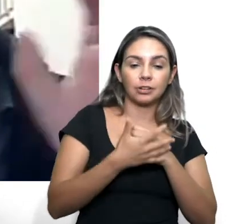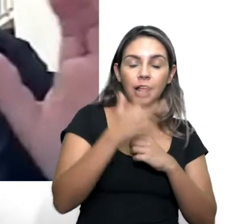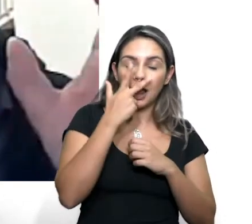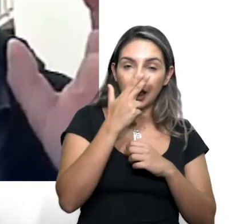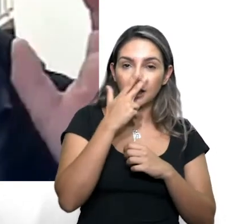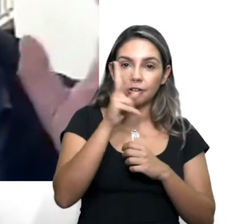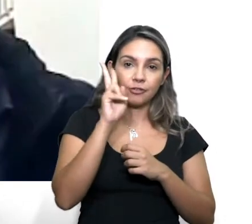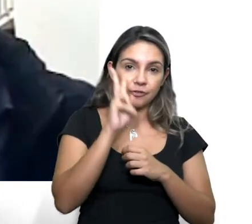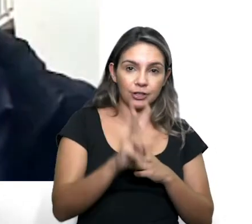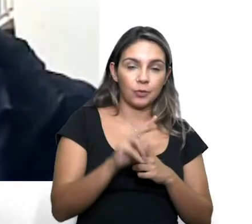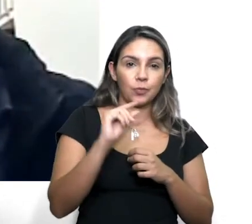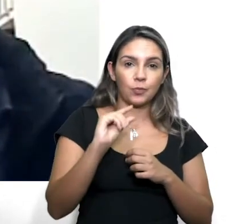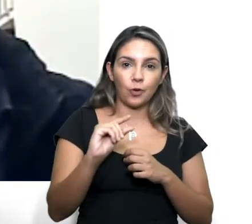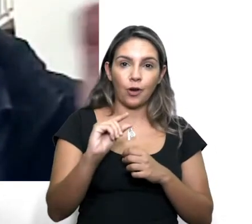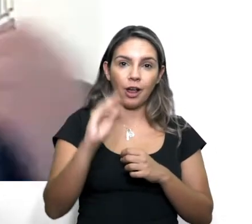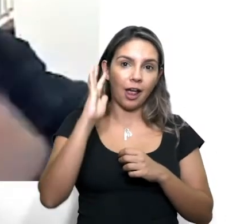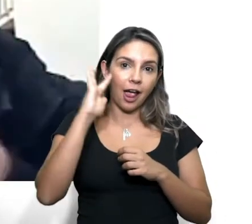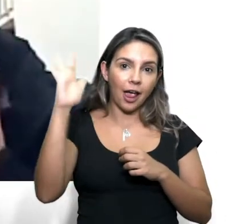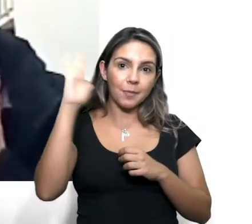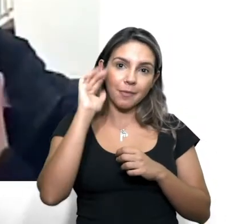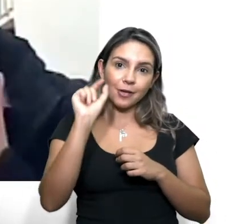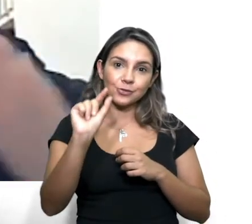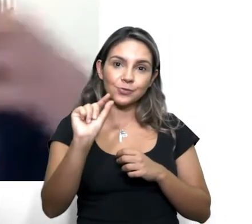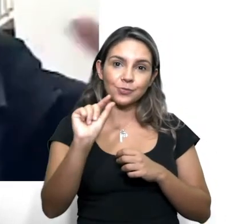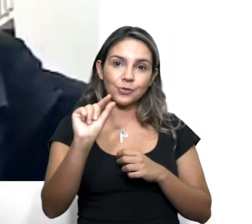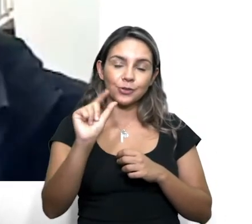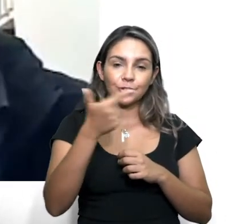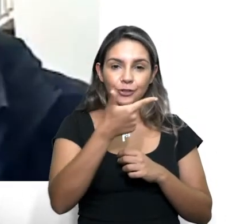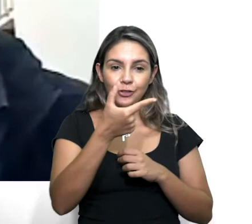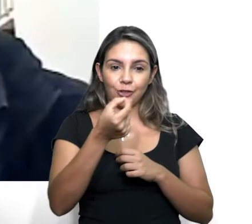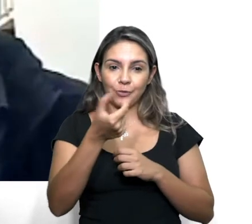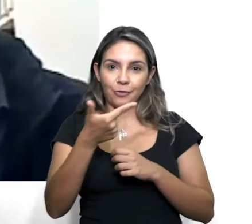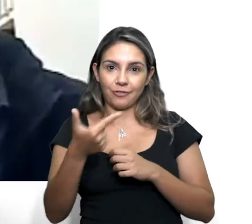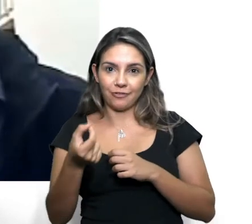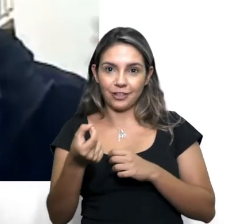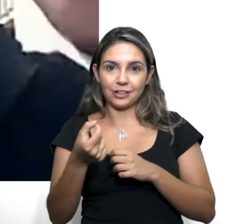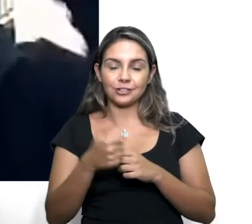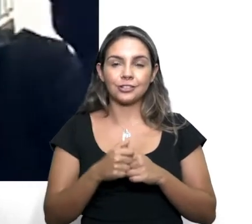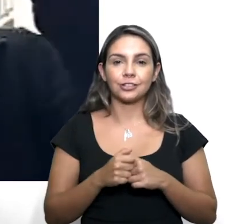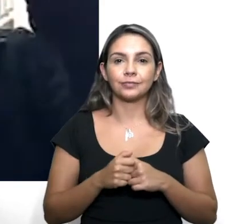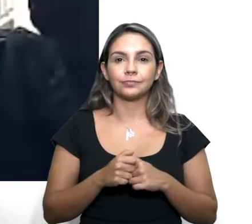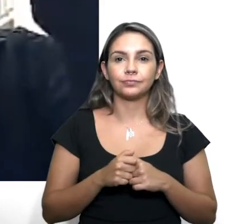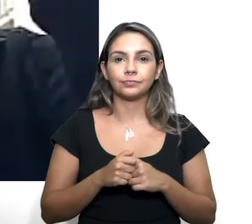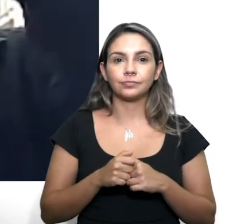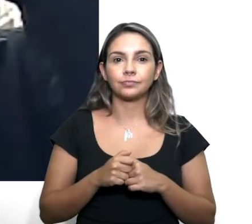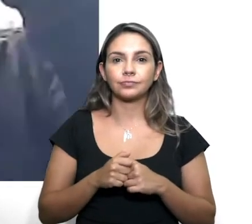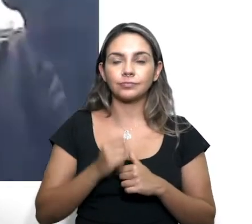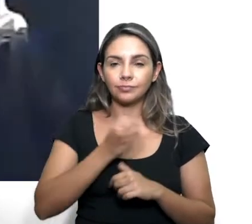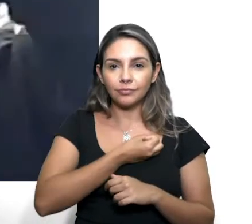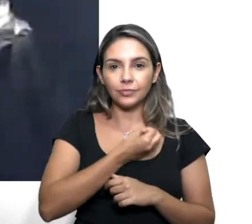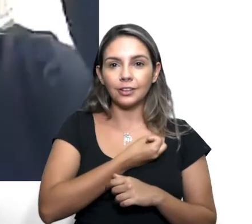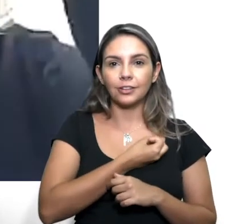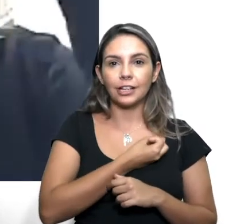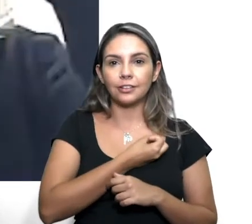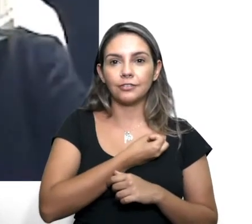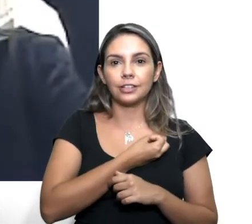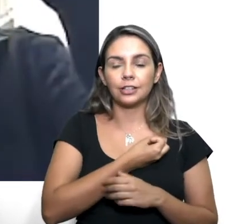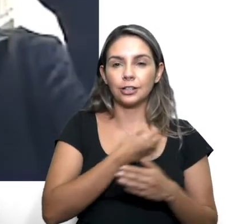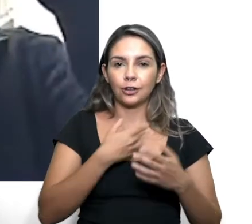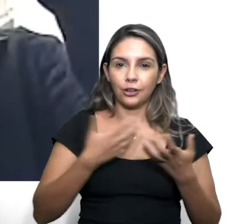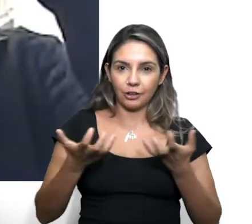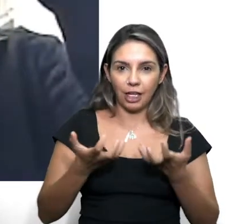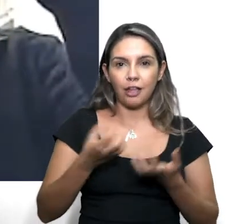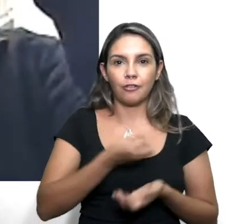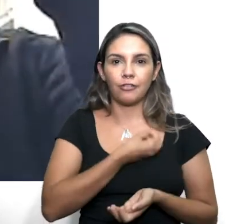se assistiu um pouco a isso. Era a imagem que um pouco que eu estava a dar. Em 2020, se calhar, havia a pulsão de vida, o quero viver